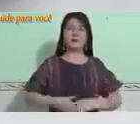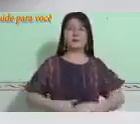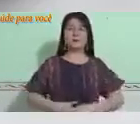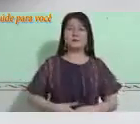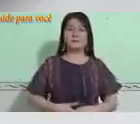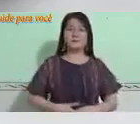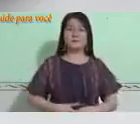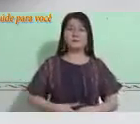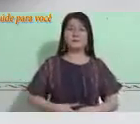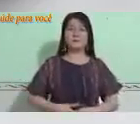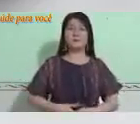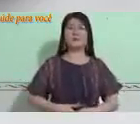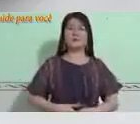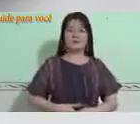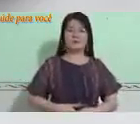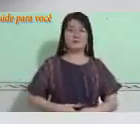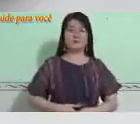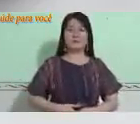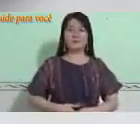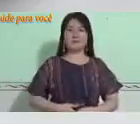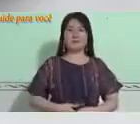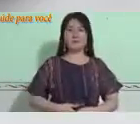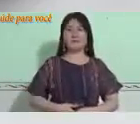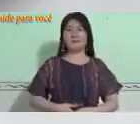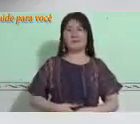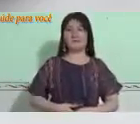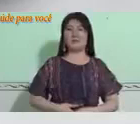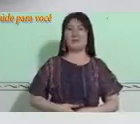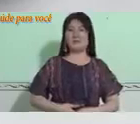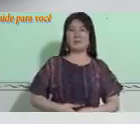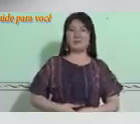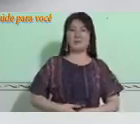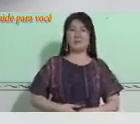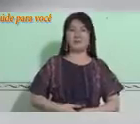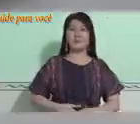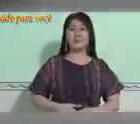estresse. Saiba mais sobre a enxaqueca com Maura.